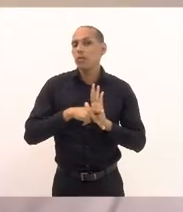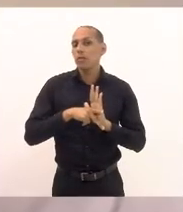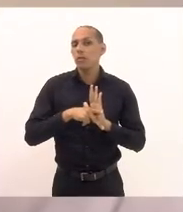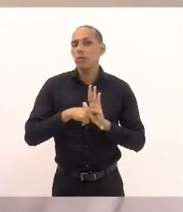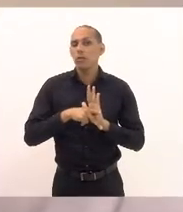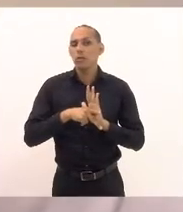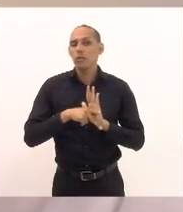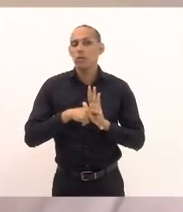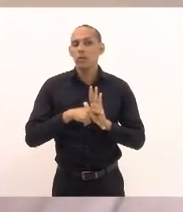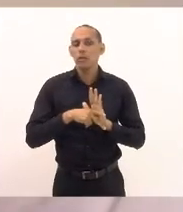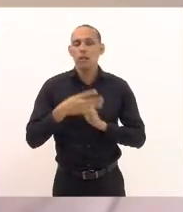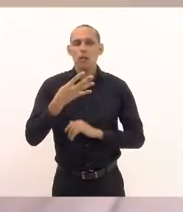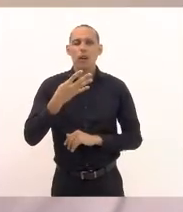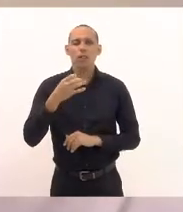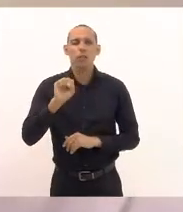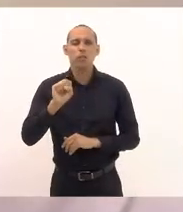É